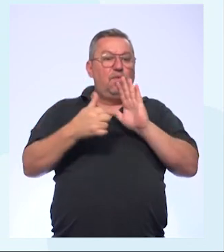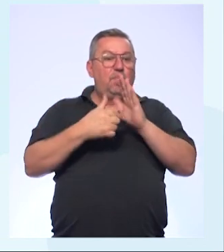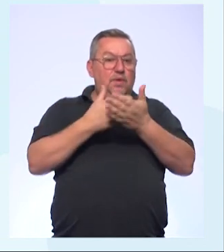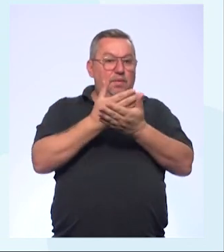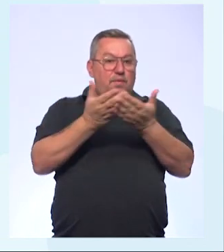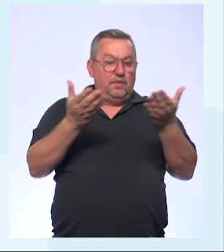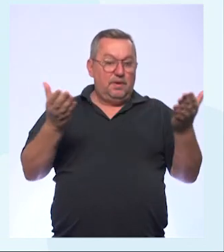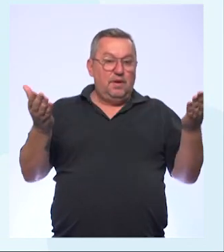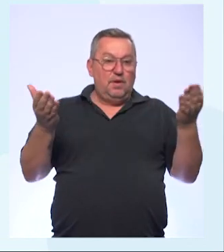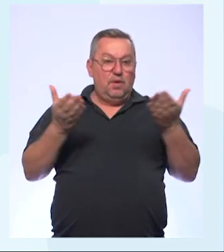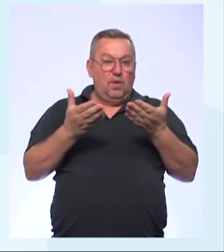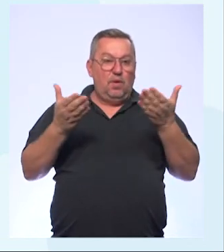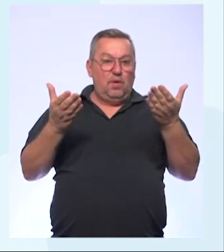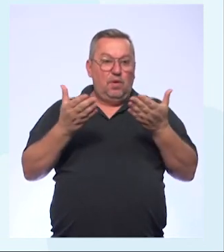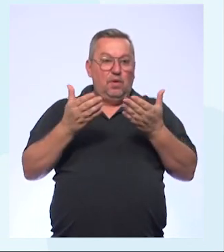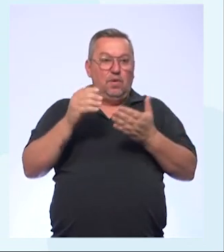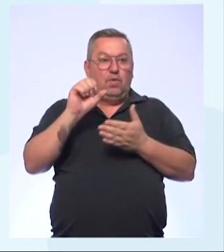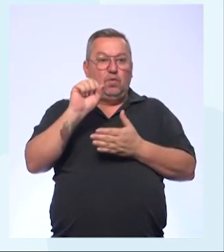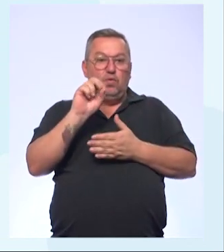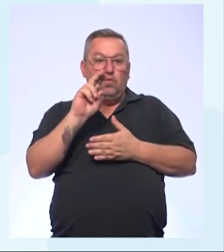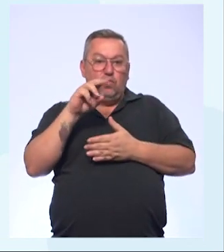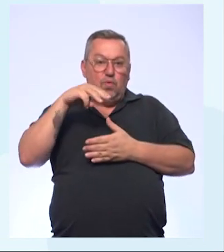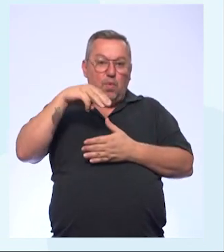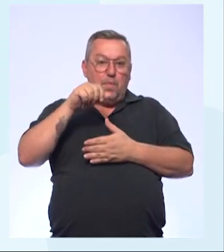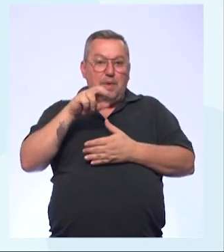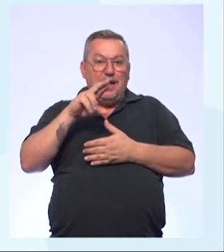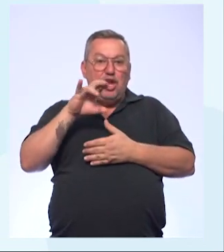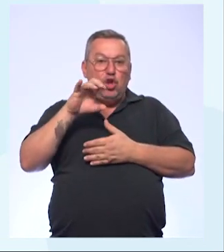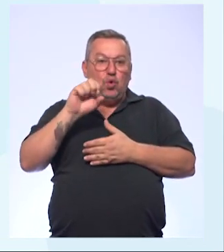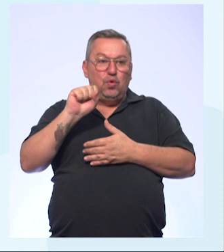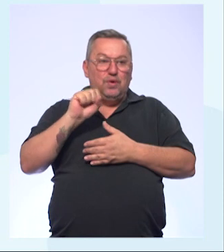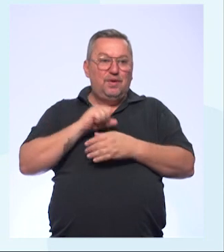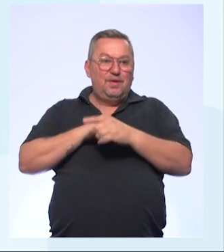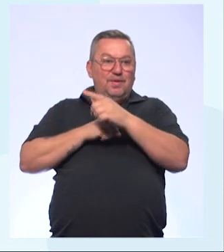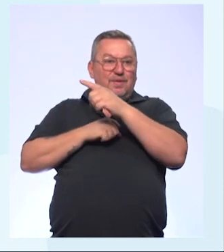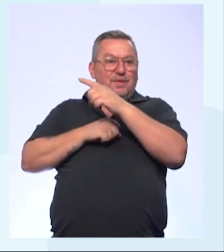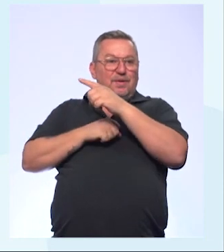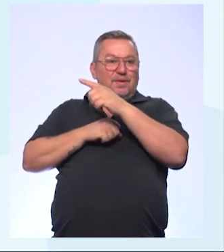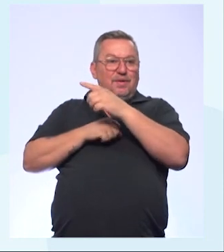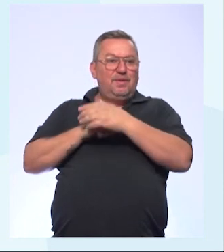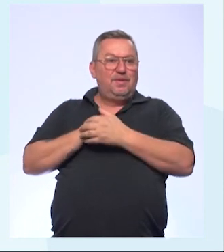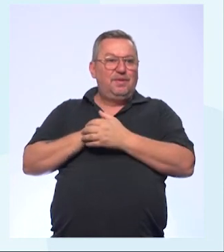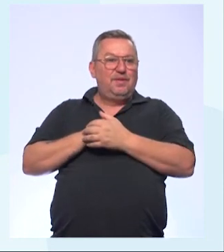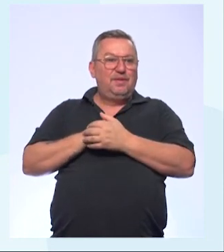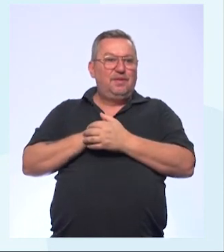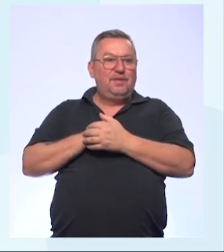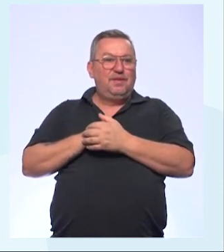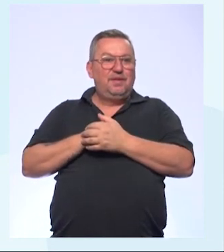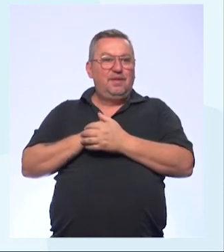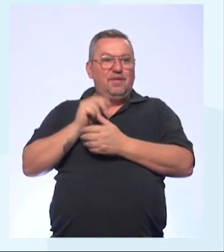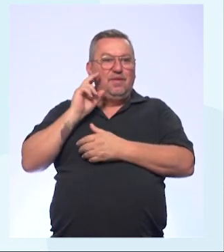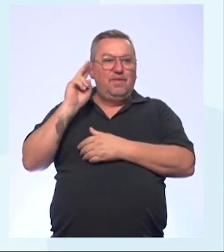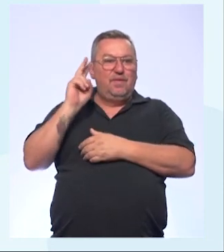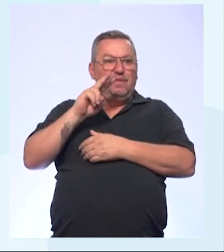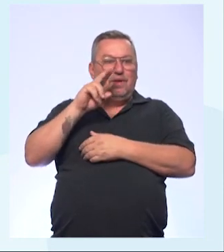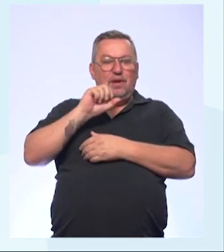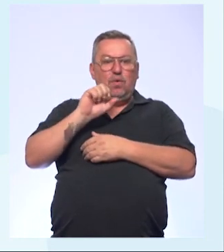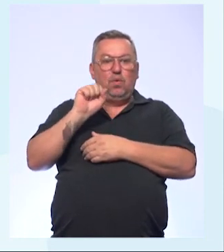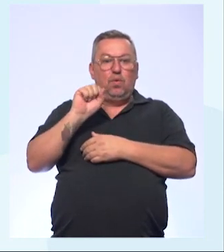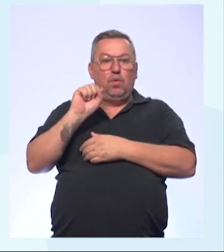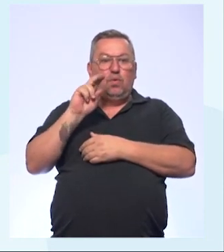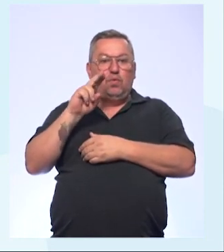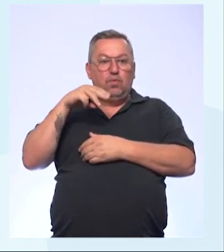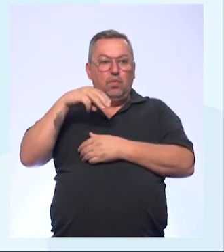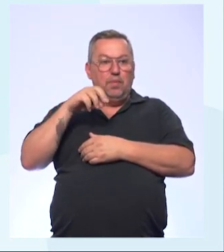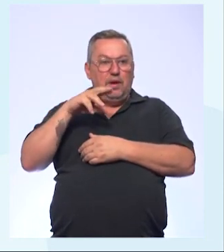vocês agora os sumérios. Muito bem. Visualizem aí essa imagem dos sumérios. Já